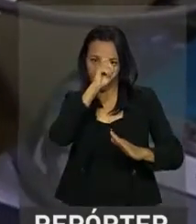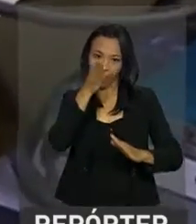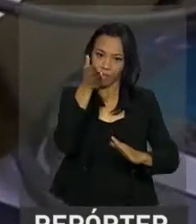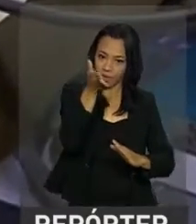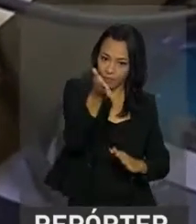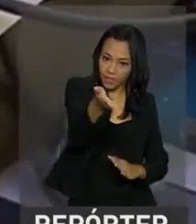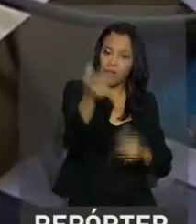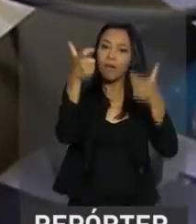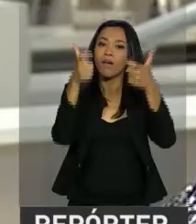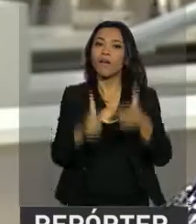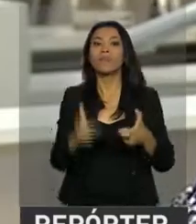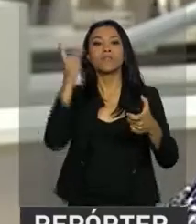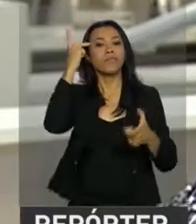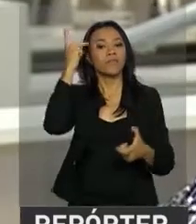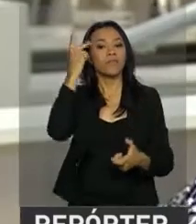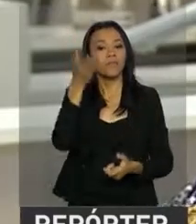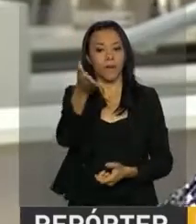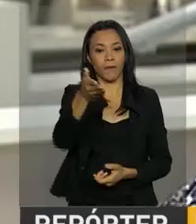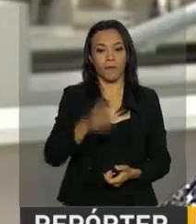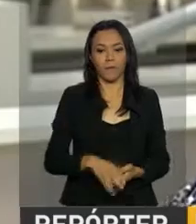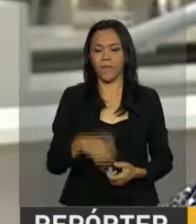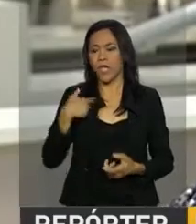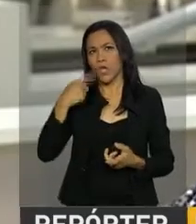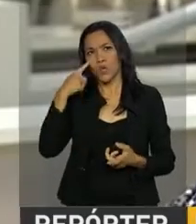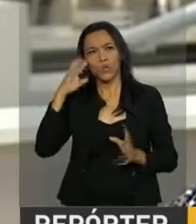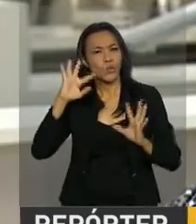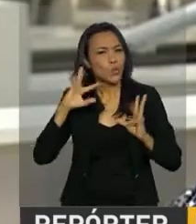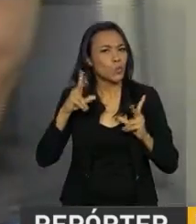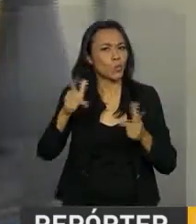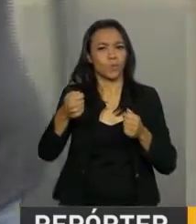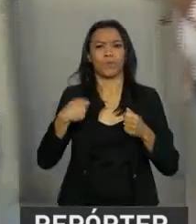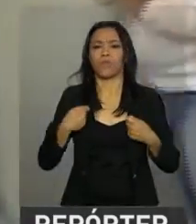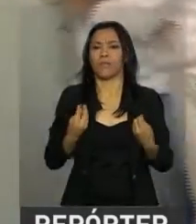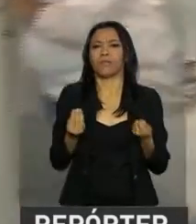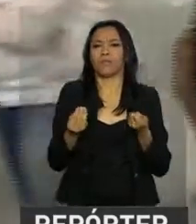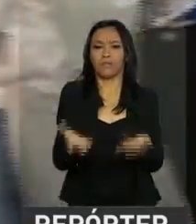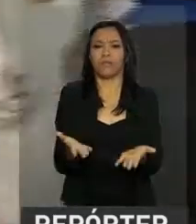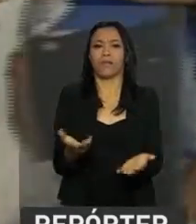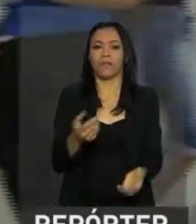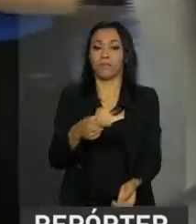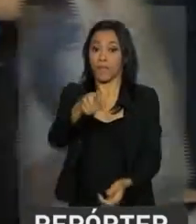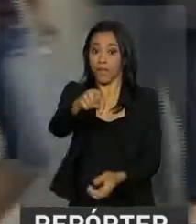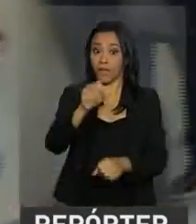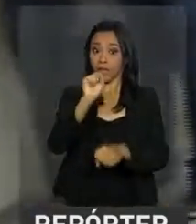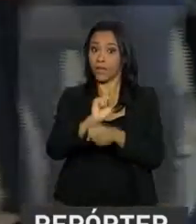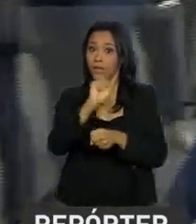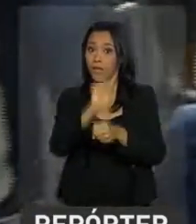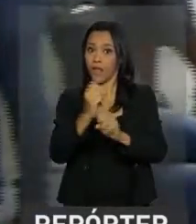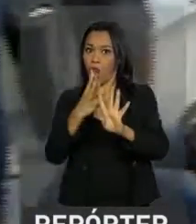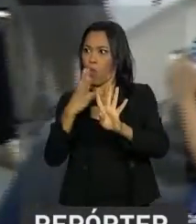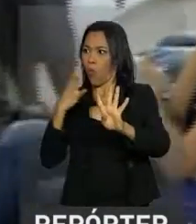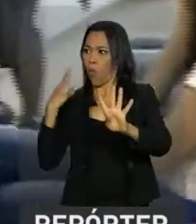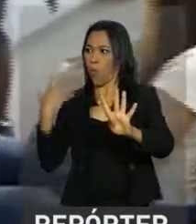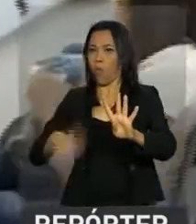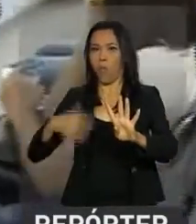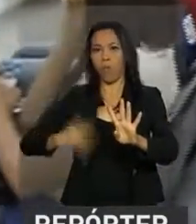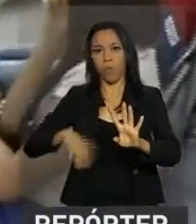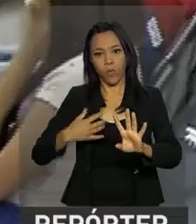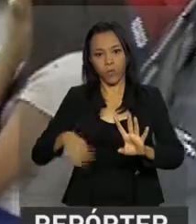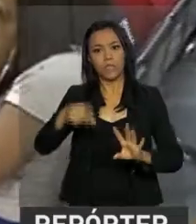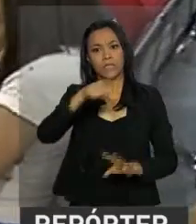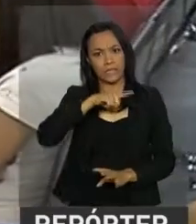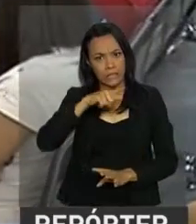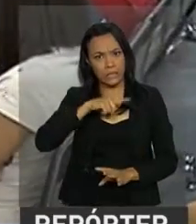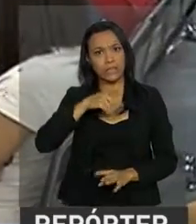das Clínicas em São Paulo. Eu faço de tudo para doar sangue. A sala de espera estava lotada nesta quinta-feira. Tinha